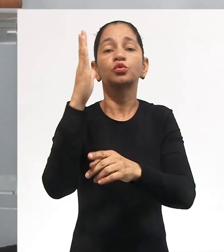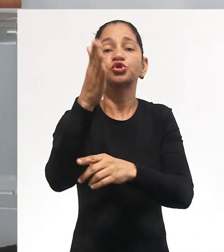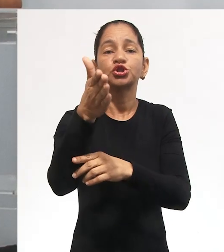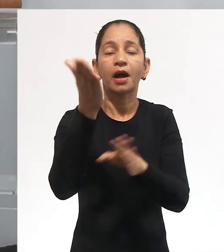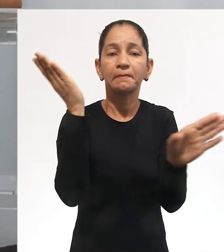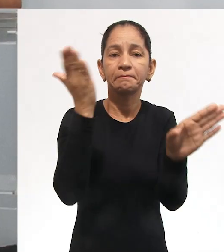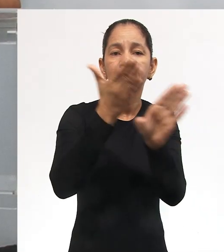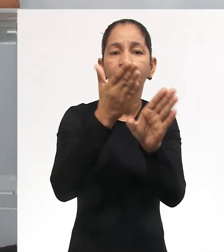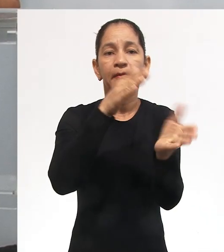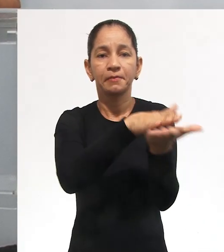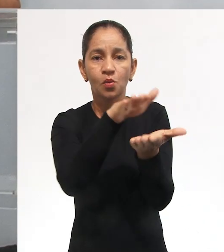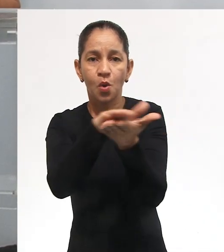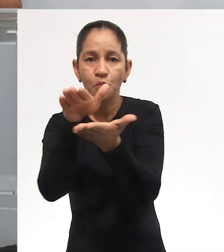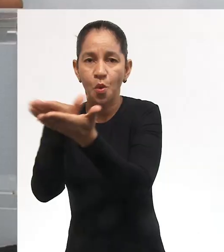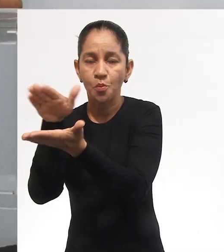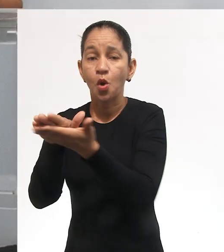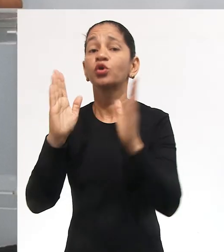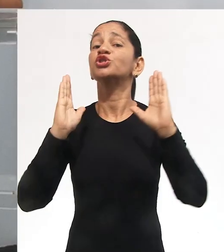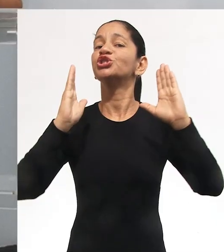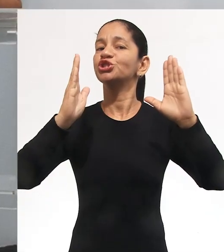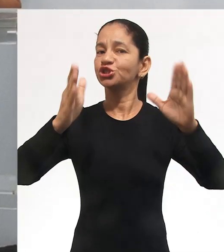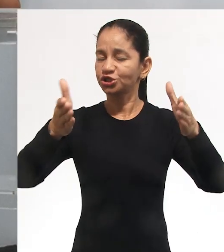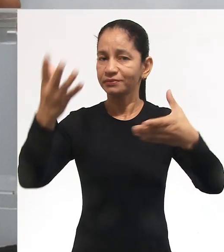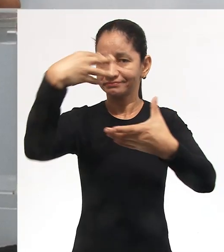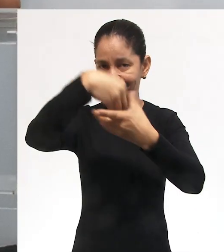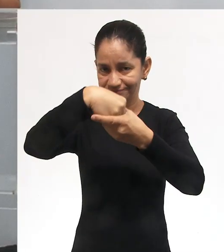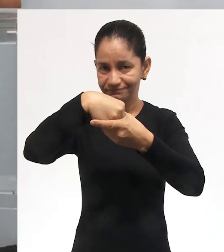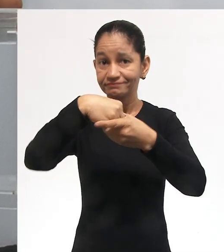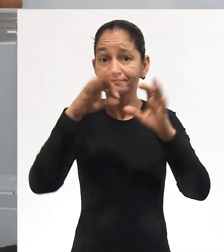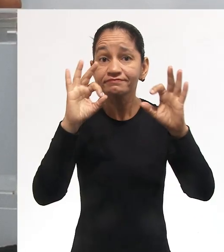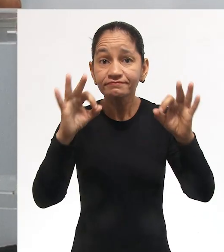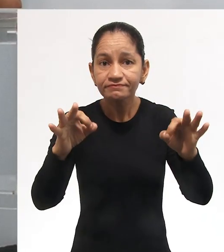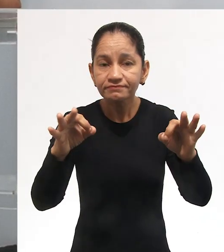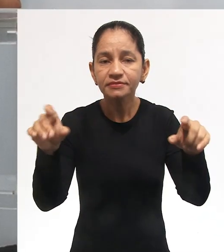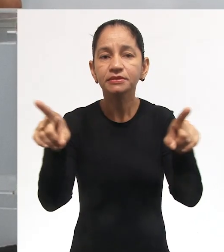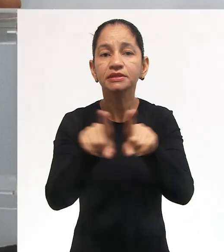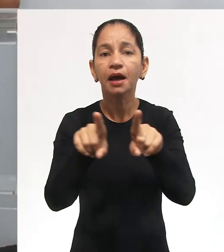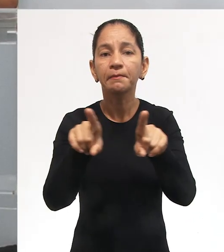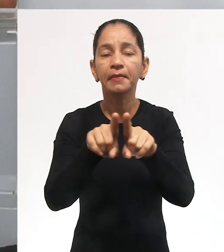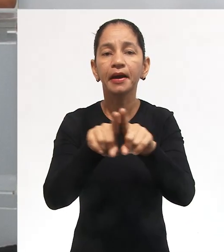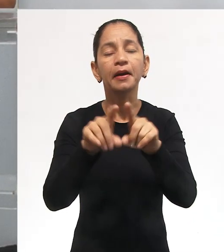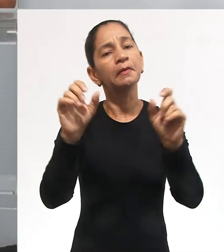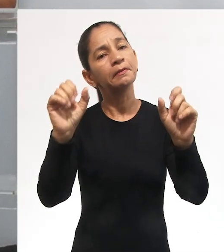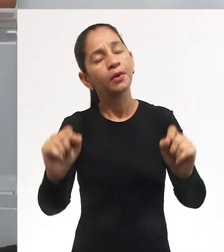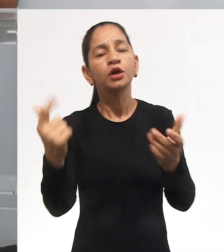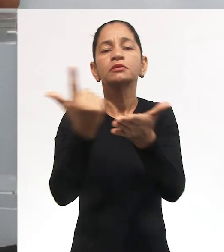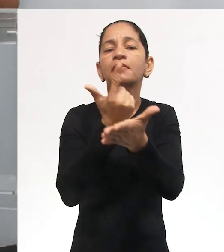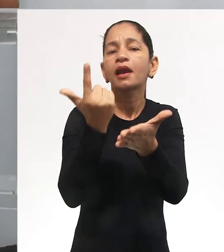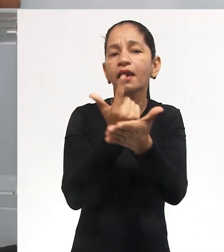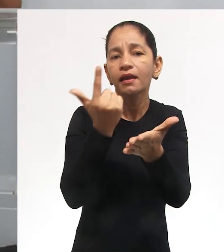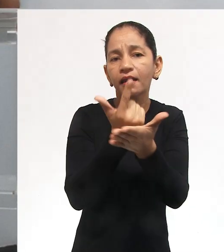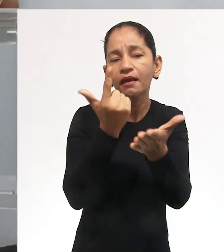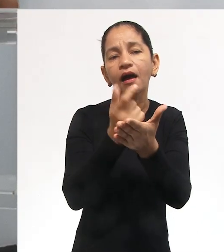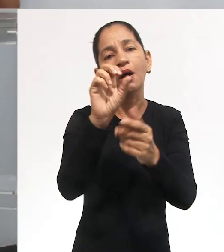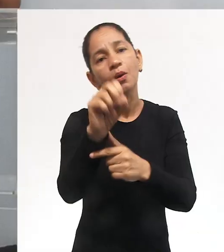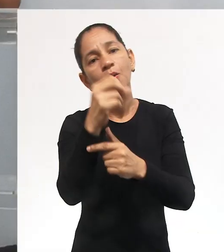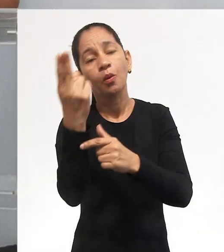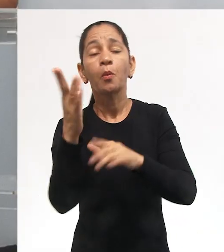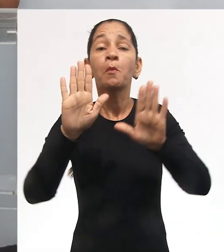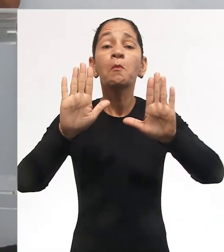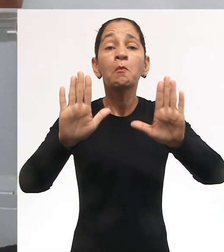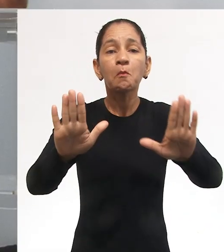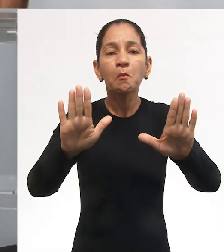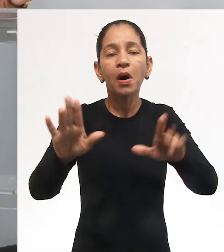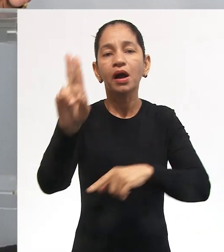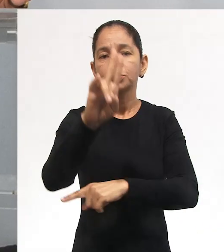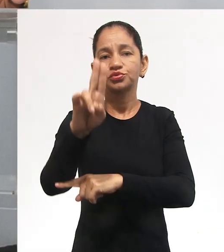já publicados, né, em periódicos, ok? Você pode utilizar também livros, né? Porém, recomenda-se uma